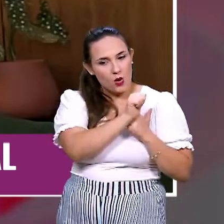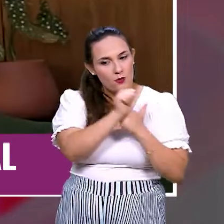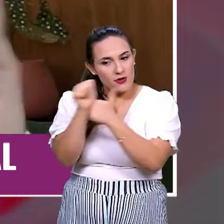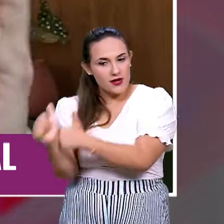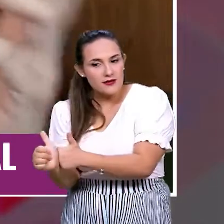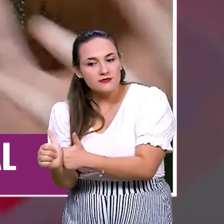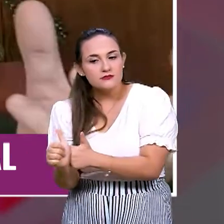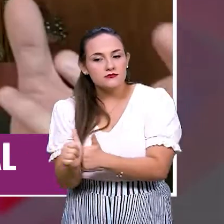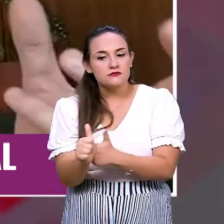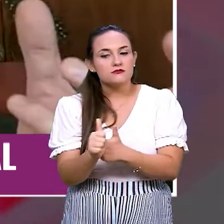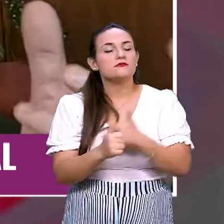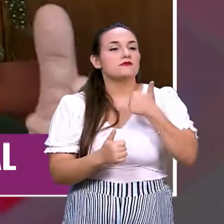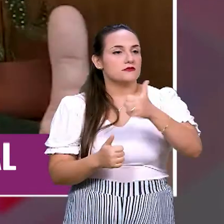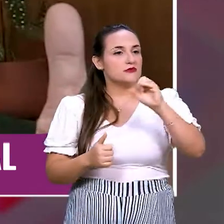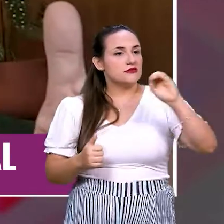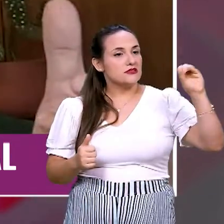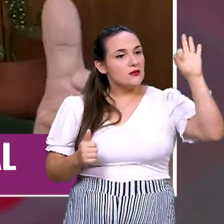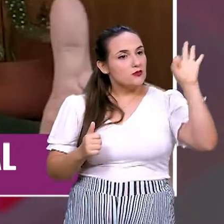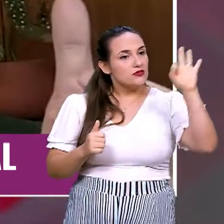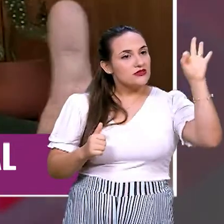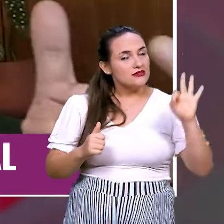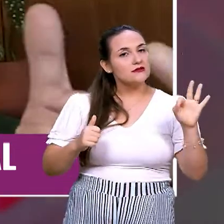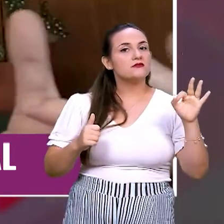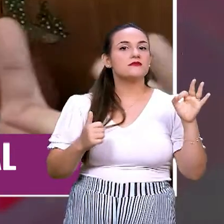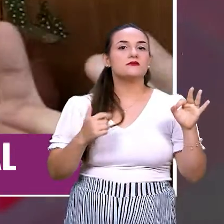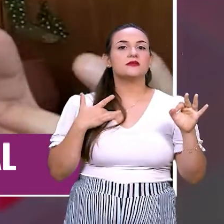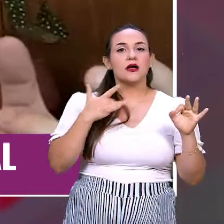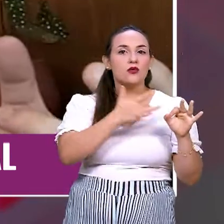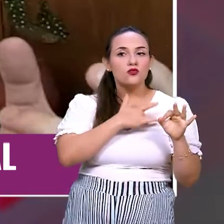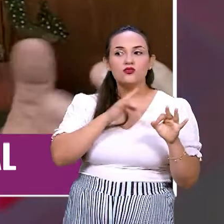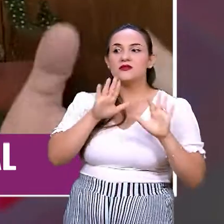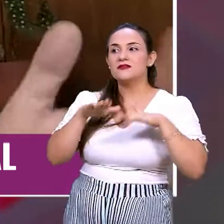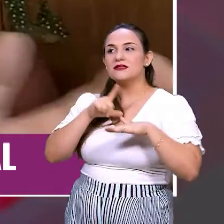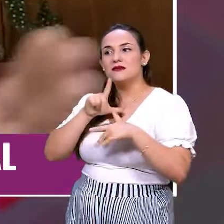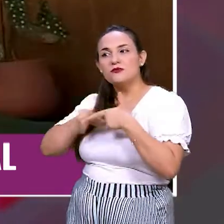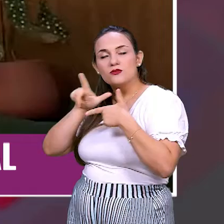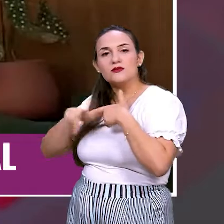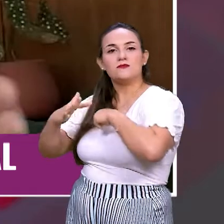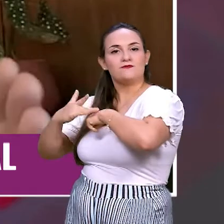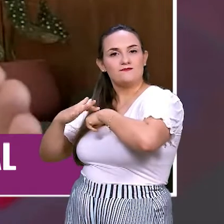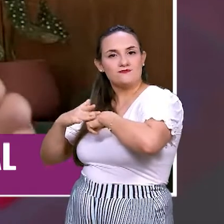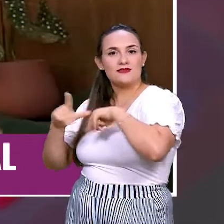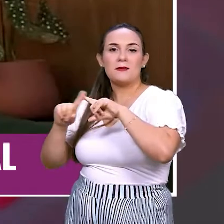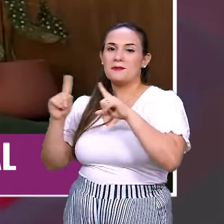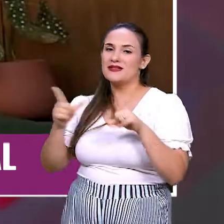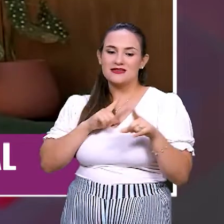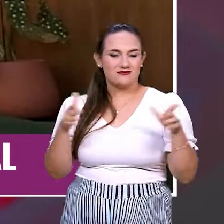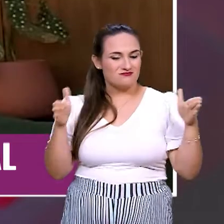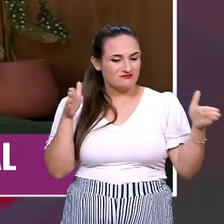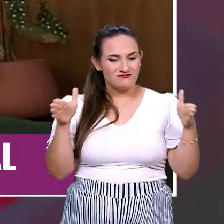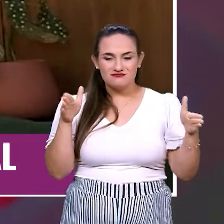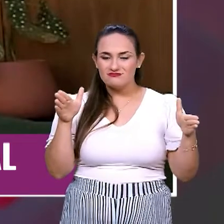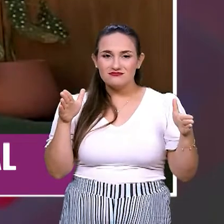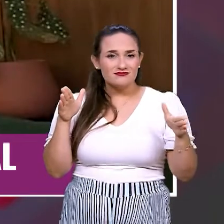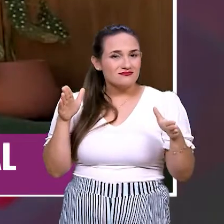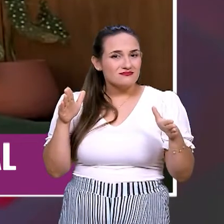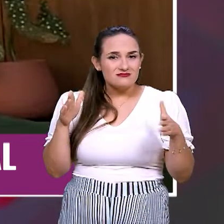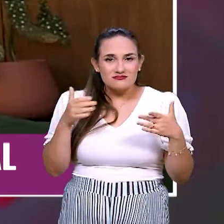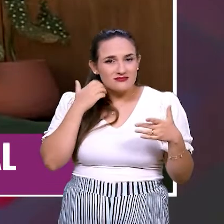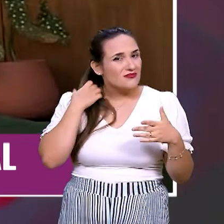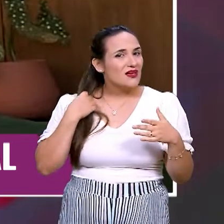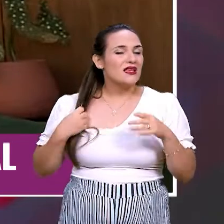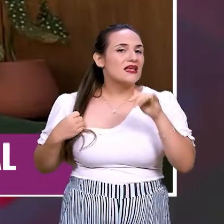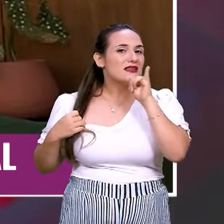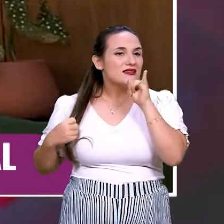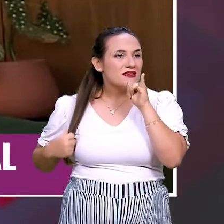contínuo entre estar 100% saudável e ter um transtorno, uma doença mental. E nesse meio termo, existem muitas variáveis. Então,